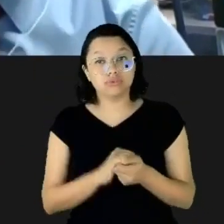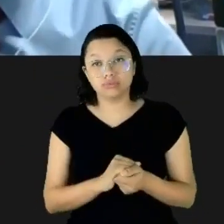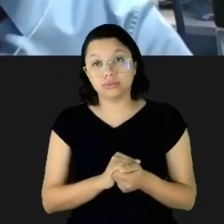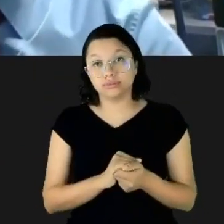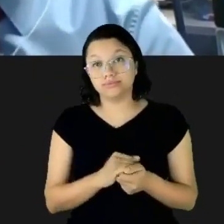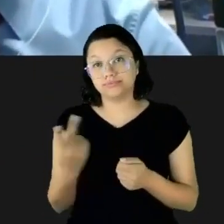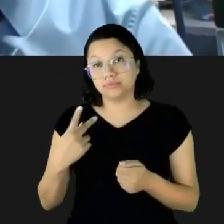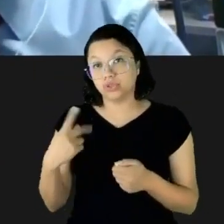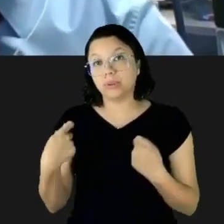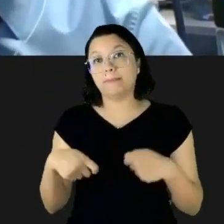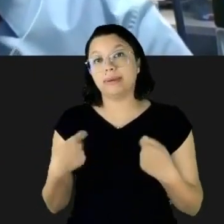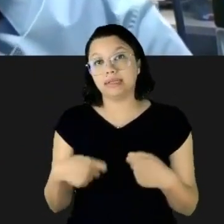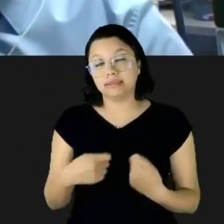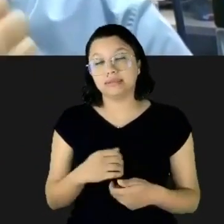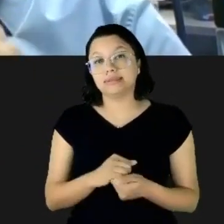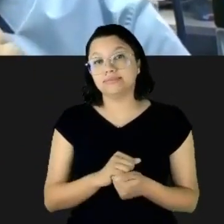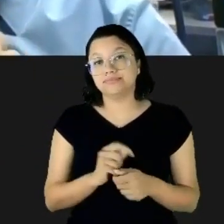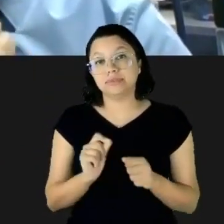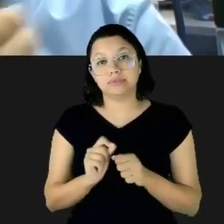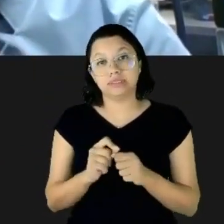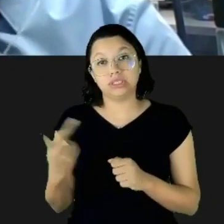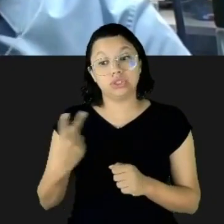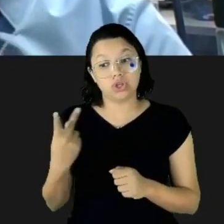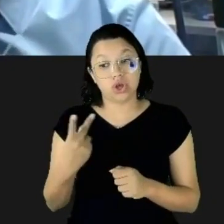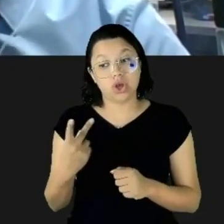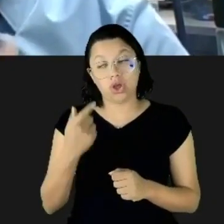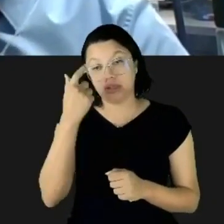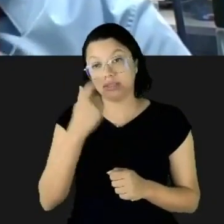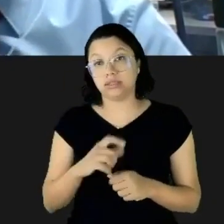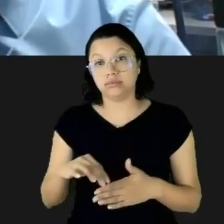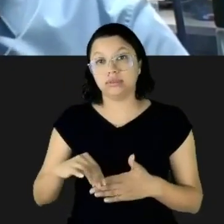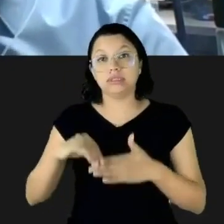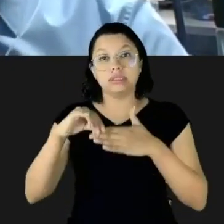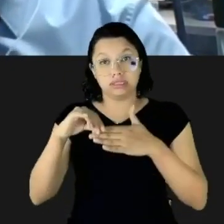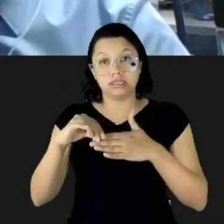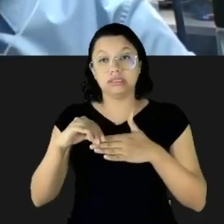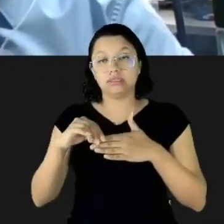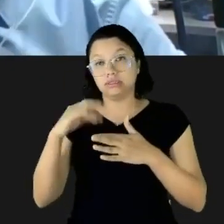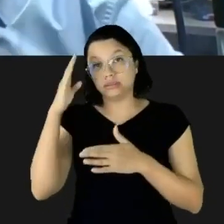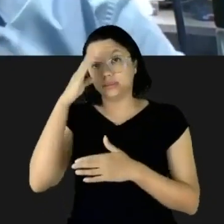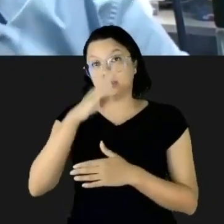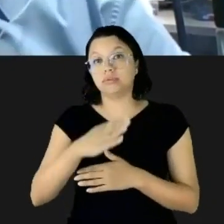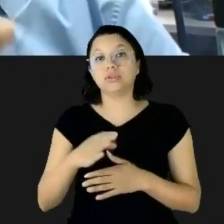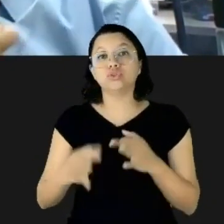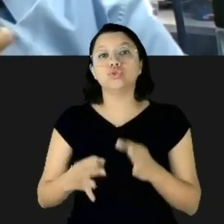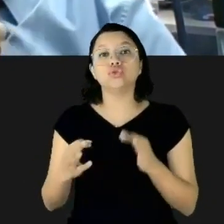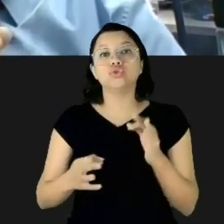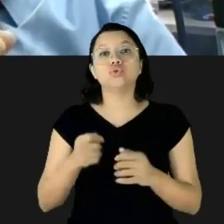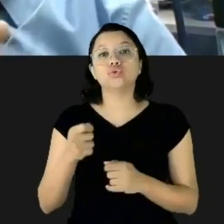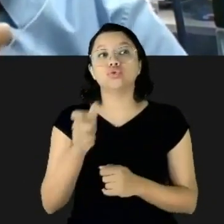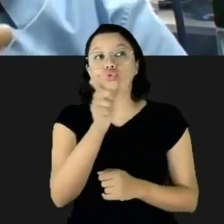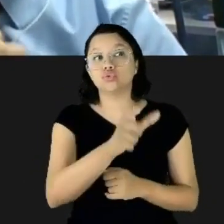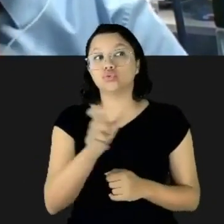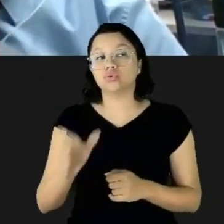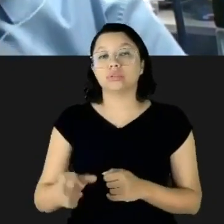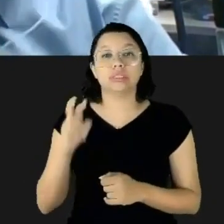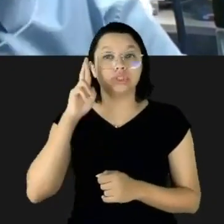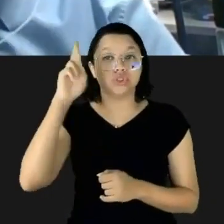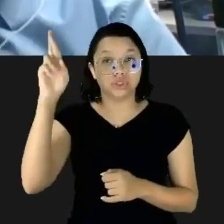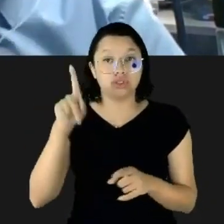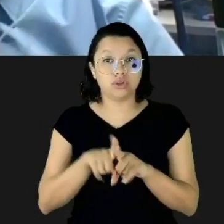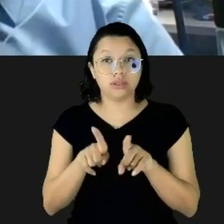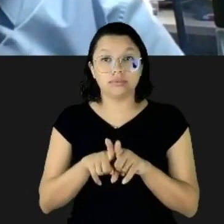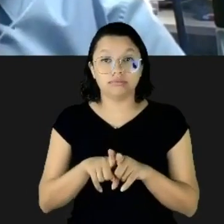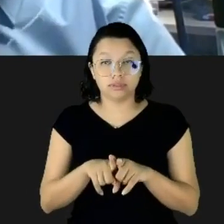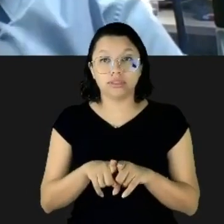que a gente precisa fazer, nós como líderes, eu digo, principalmente o juiz e o diretor, o